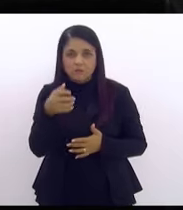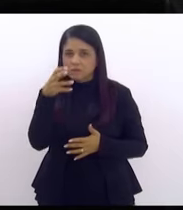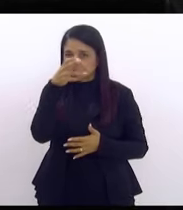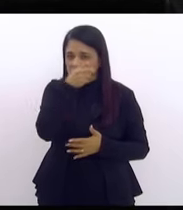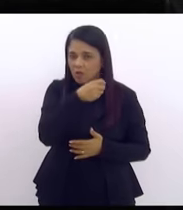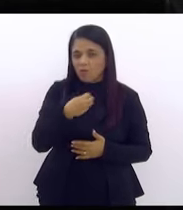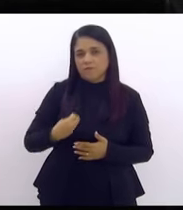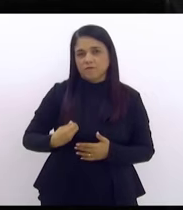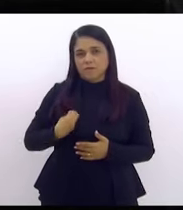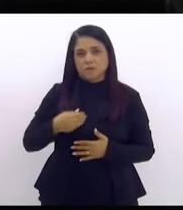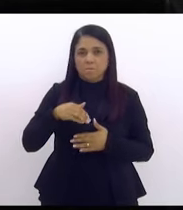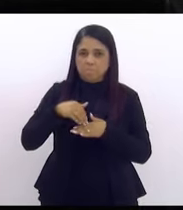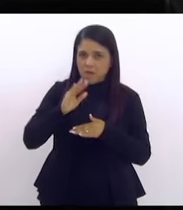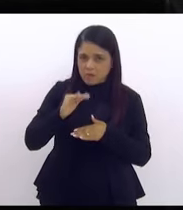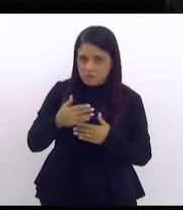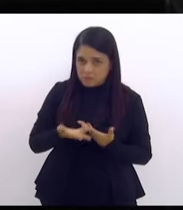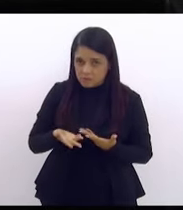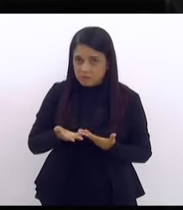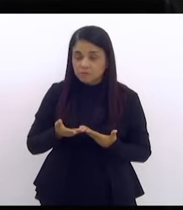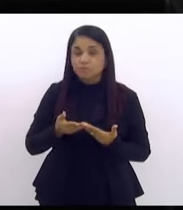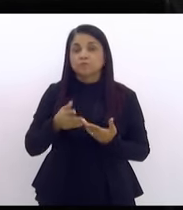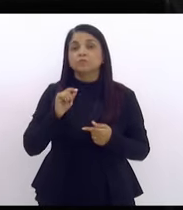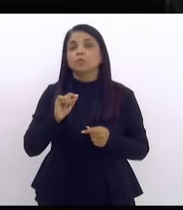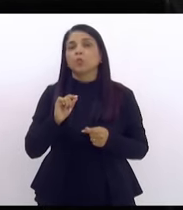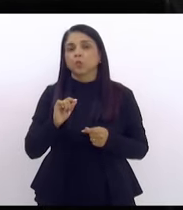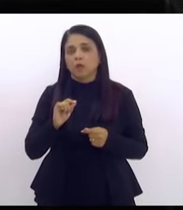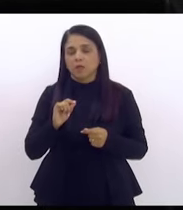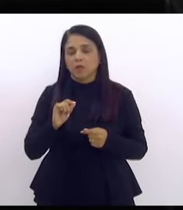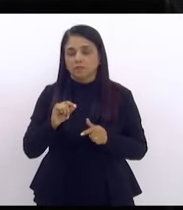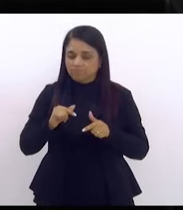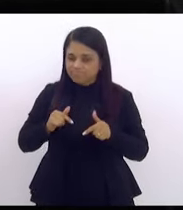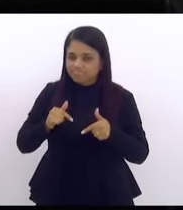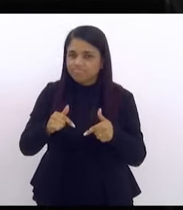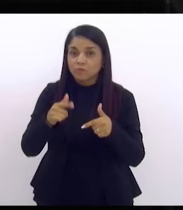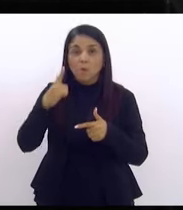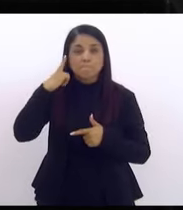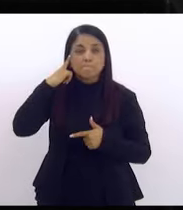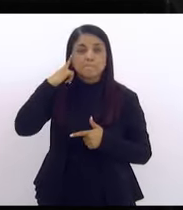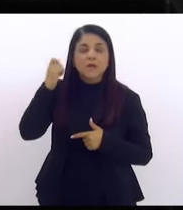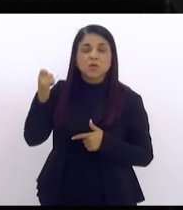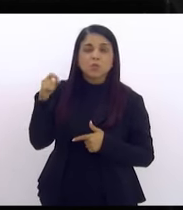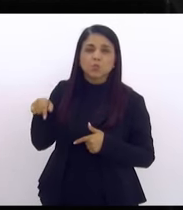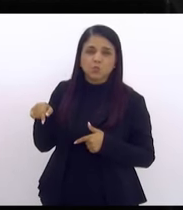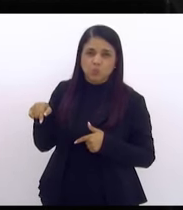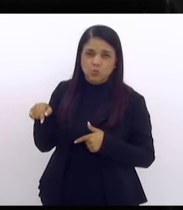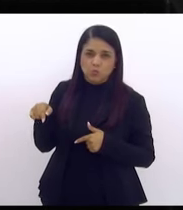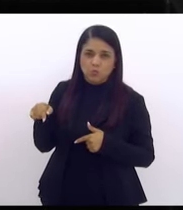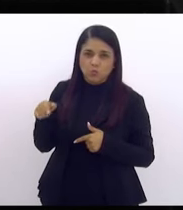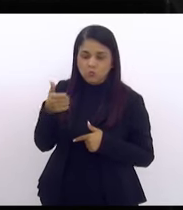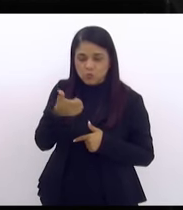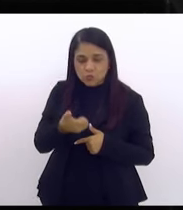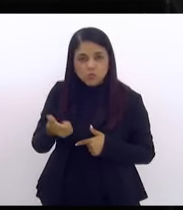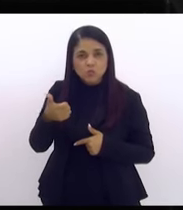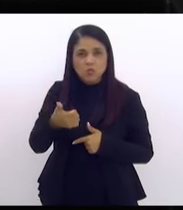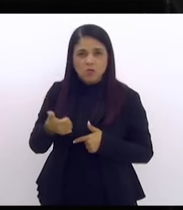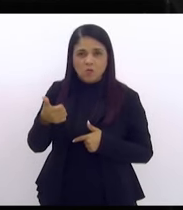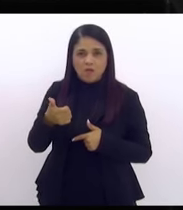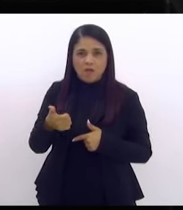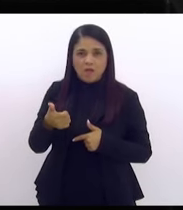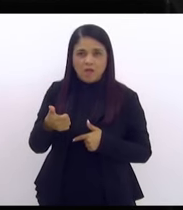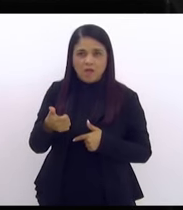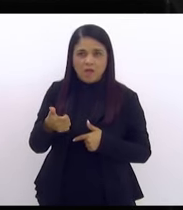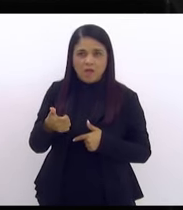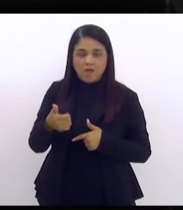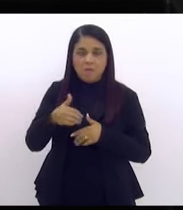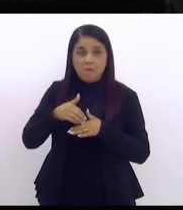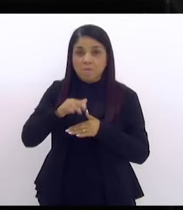salvar mais vidas, porque vai fazer exatamente um barulho sonoro nos celulares. Então, se mais